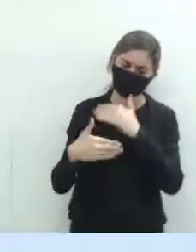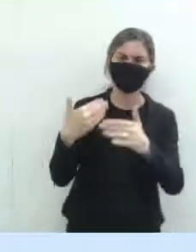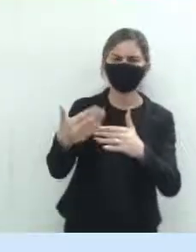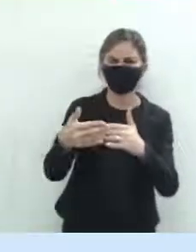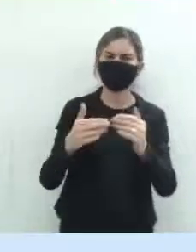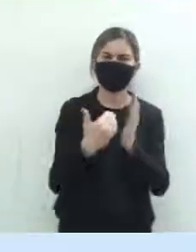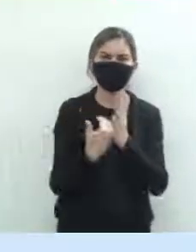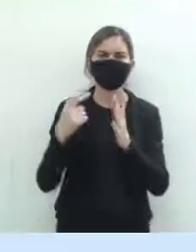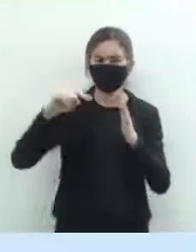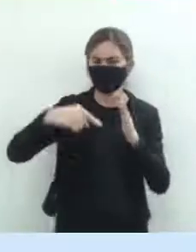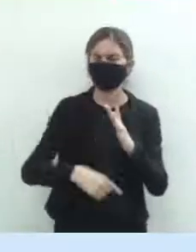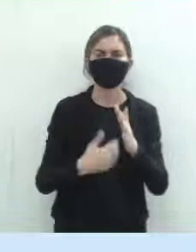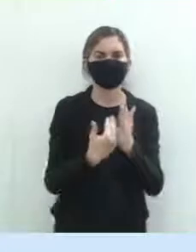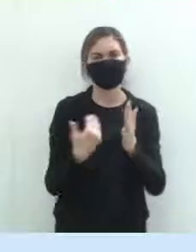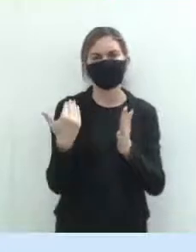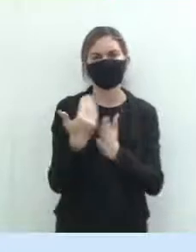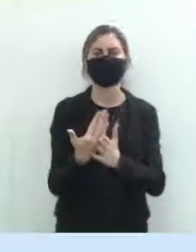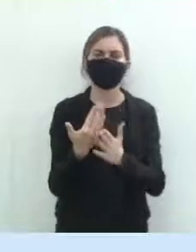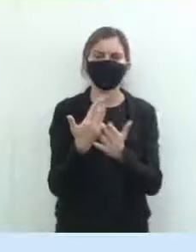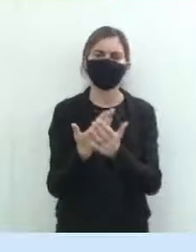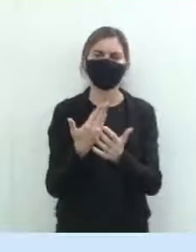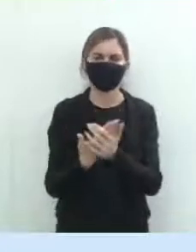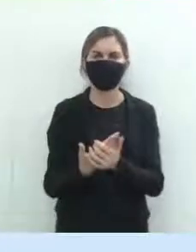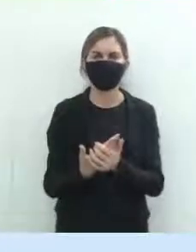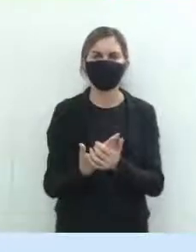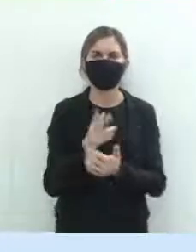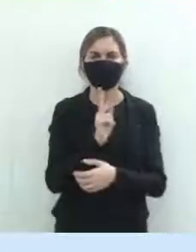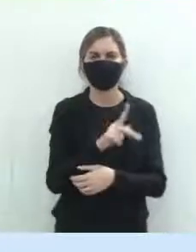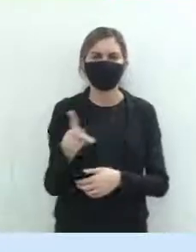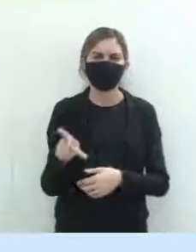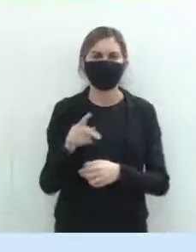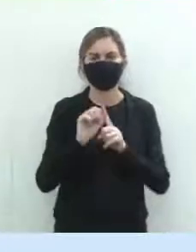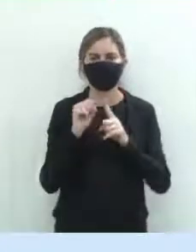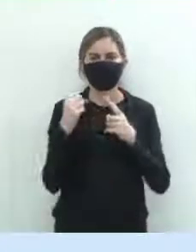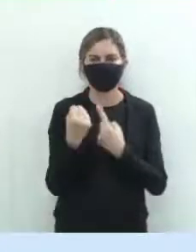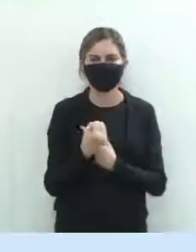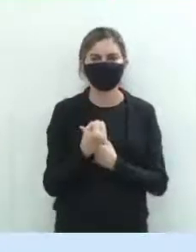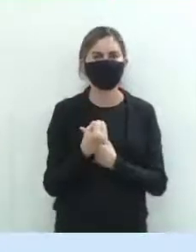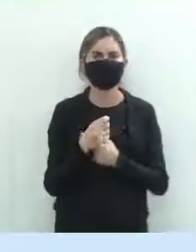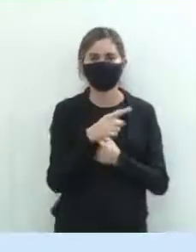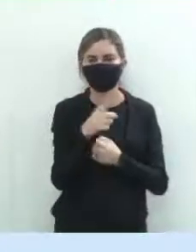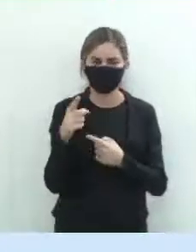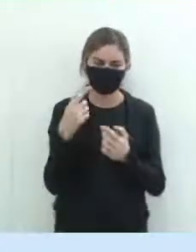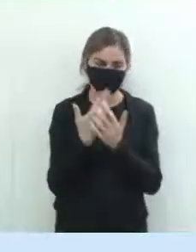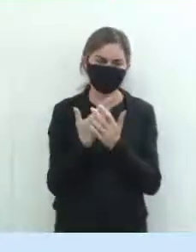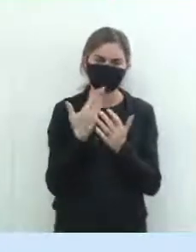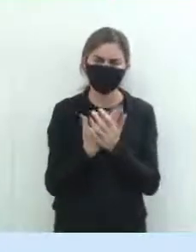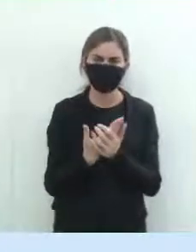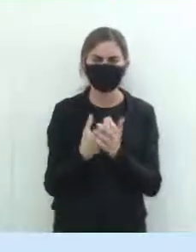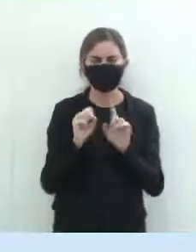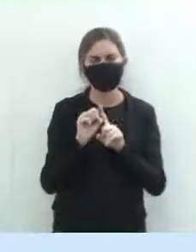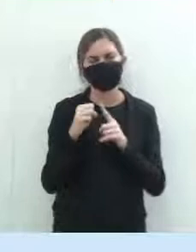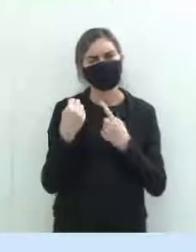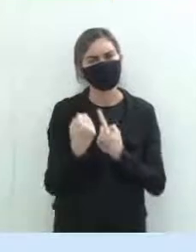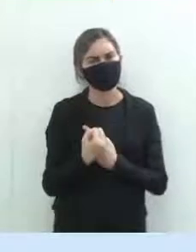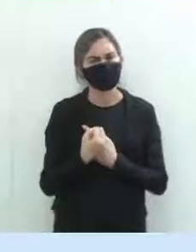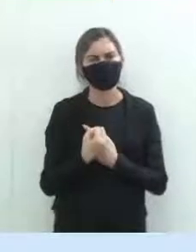detalhado quando nas aulas do nosso colega, né, do professor de sociologia, quando você for estudar